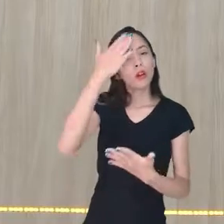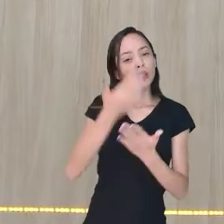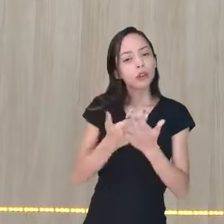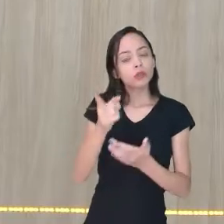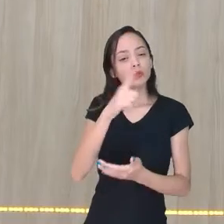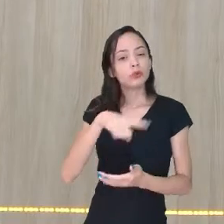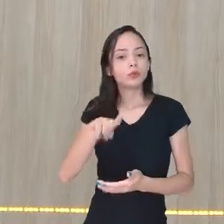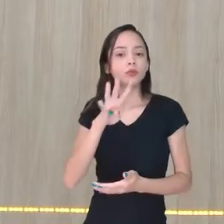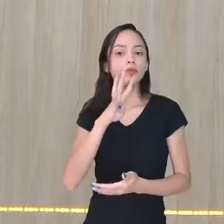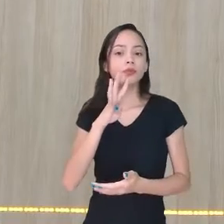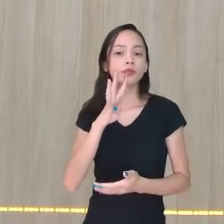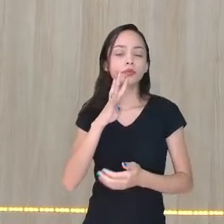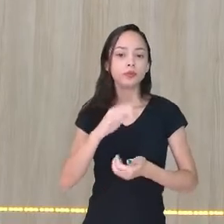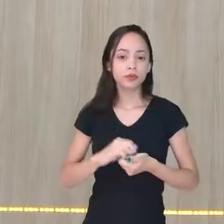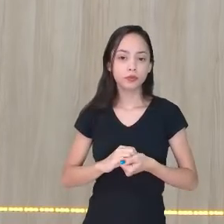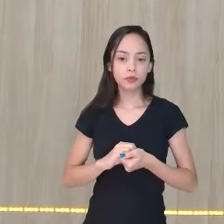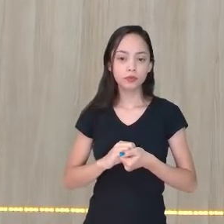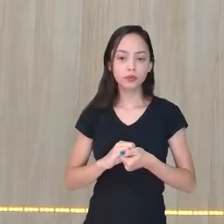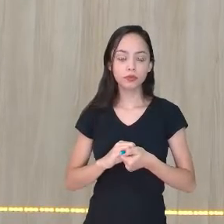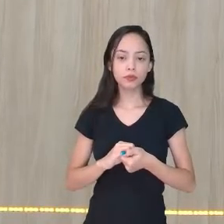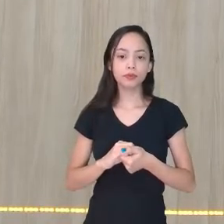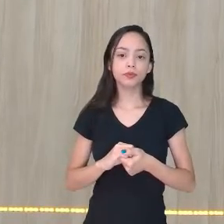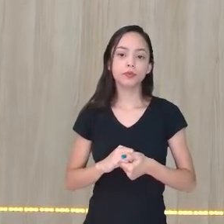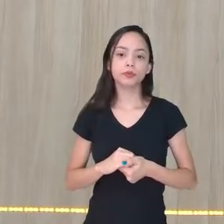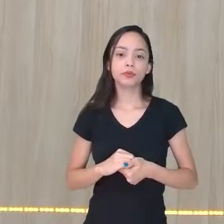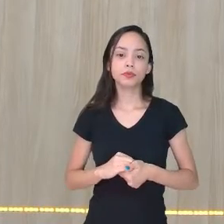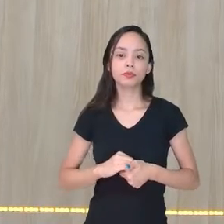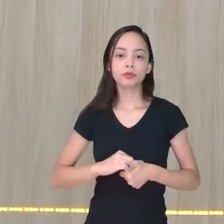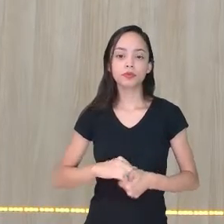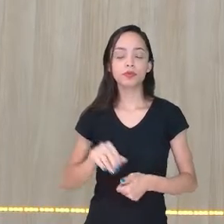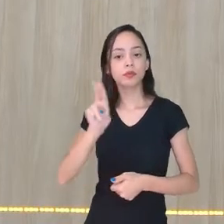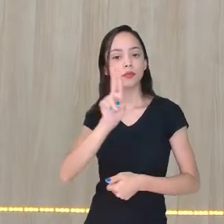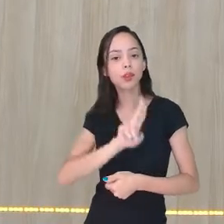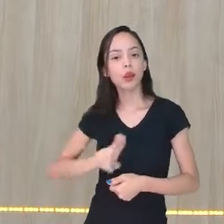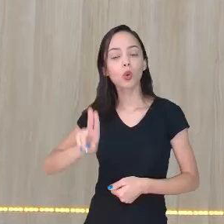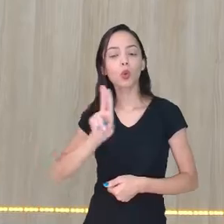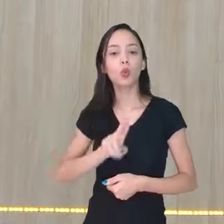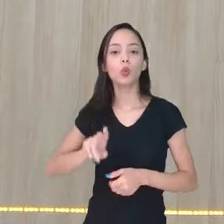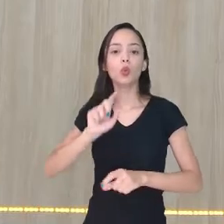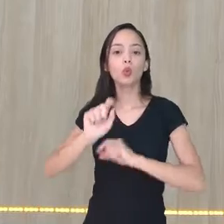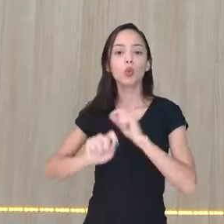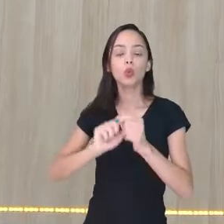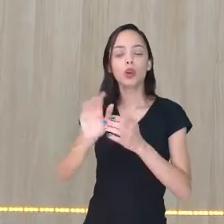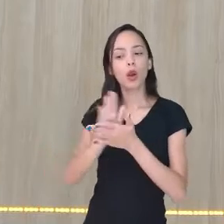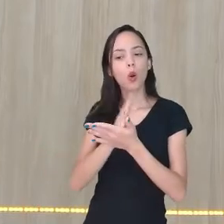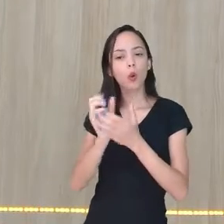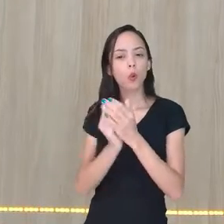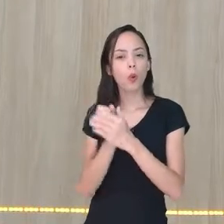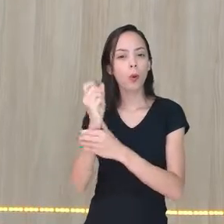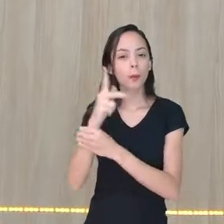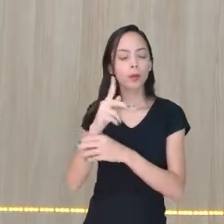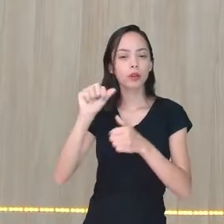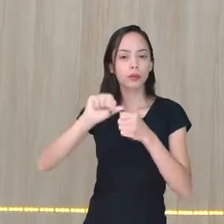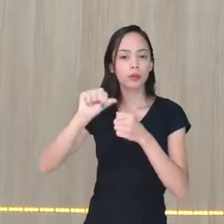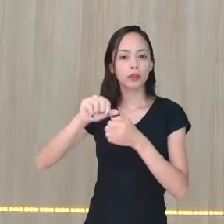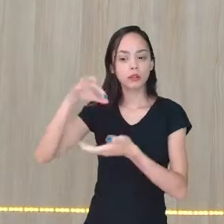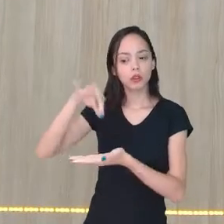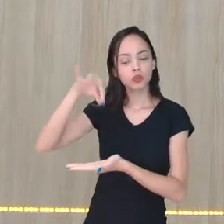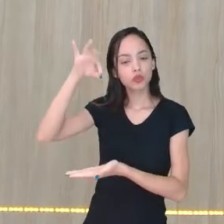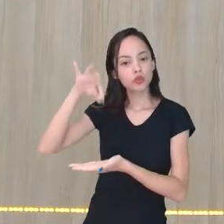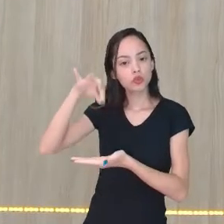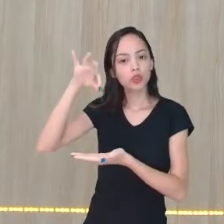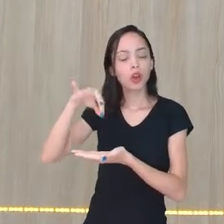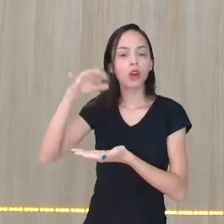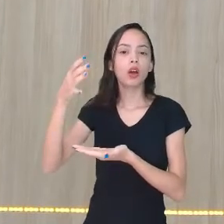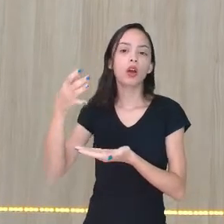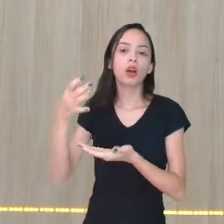vocês, enquanto estudantes de educação de jovens e adultos, se utilizam de algumas plantas para fazer chá medicinal, uma planta que você sabe